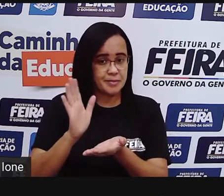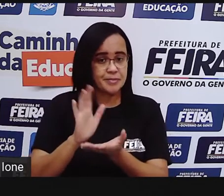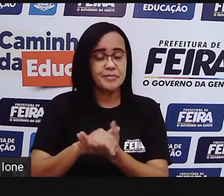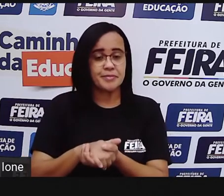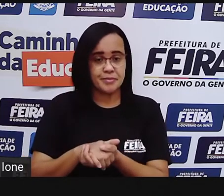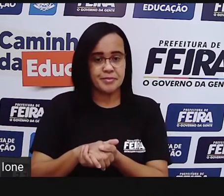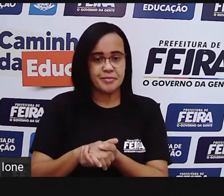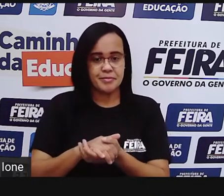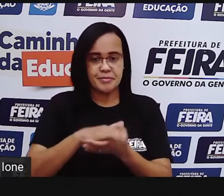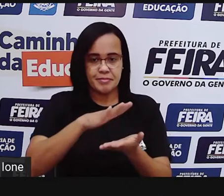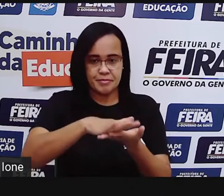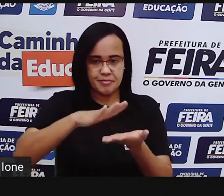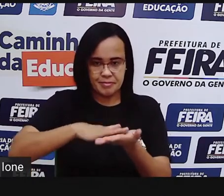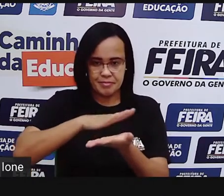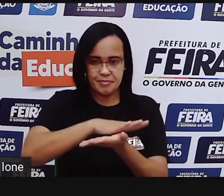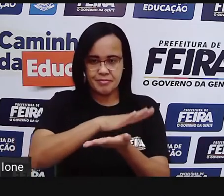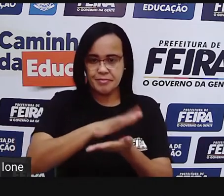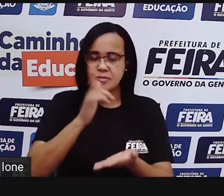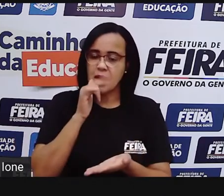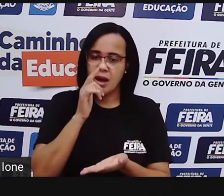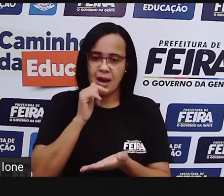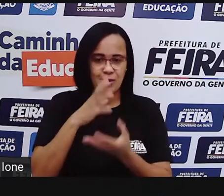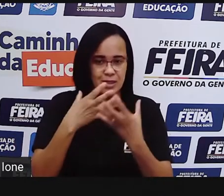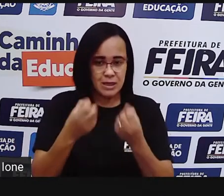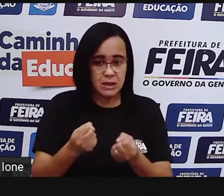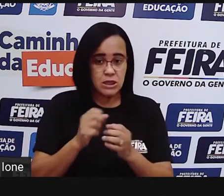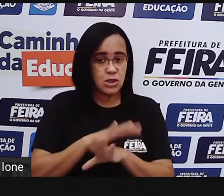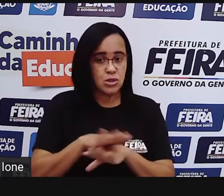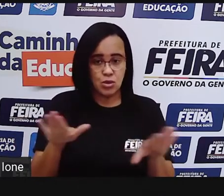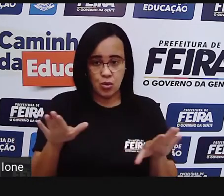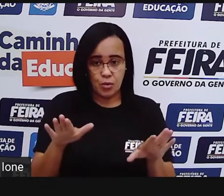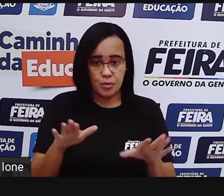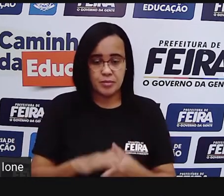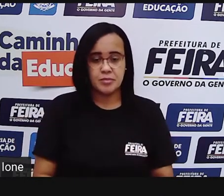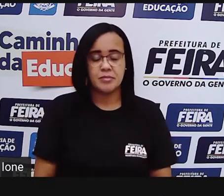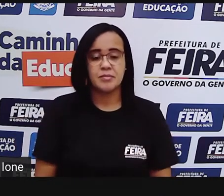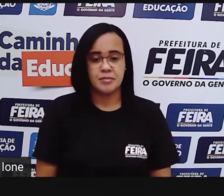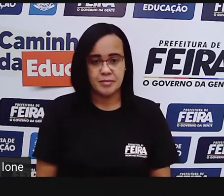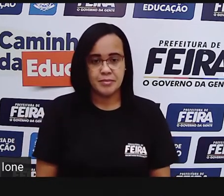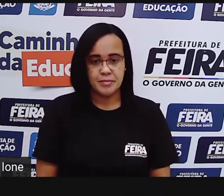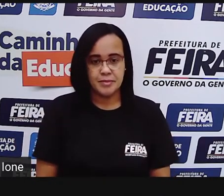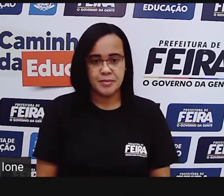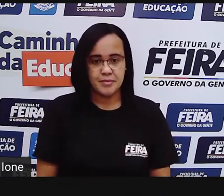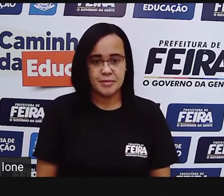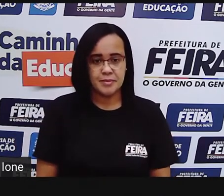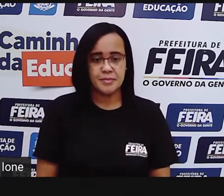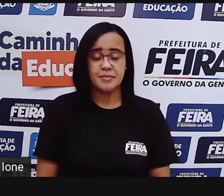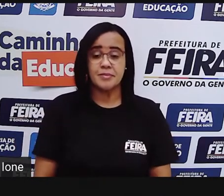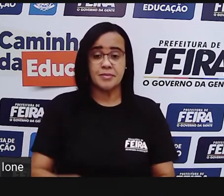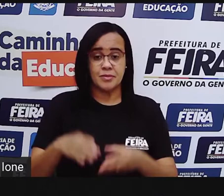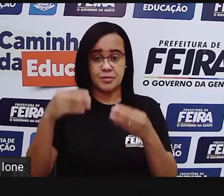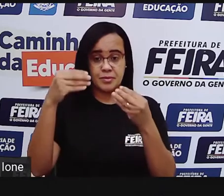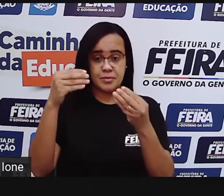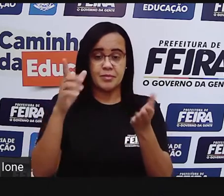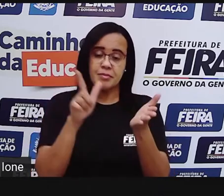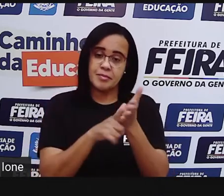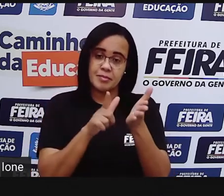eles enxugar essa água toda que a Prelisa derramou aqui. E vamos pegar uma folha de papel,